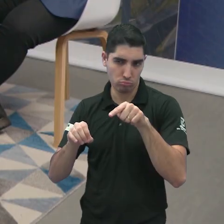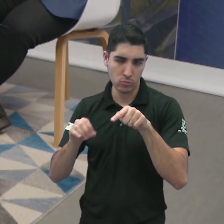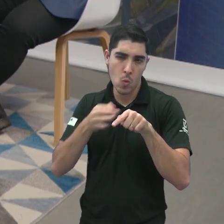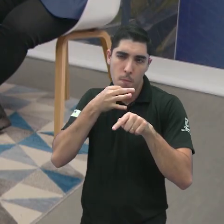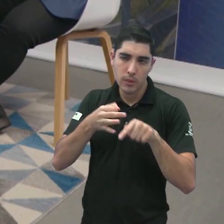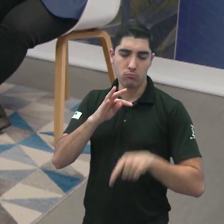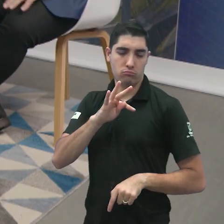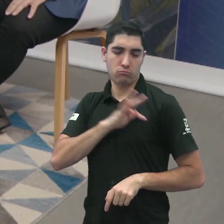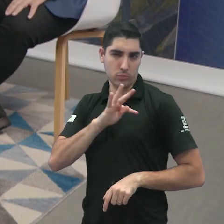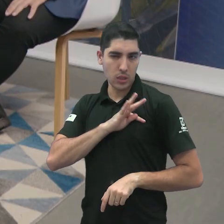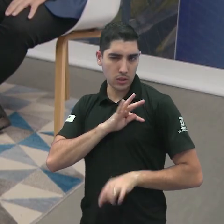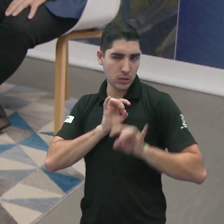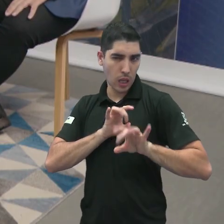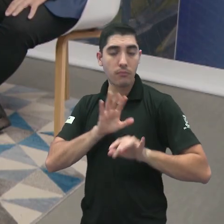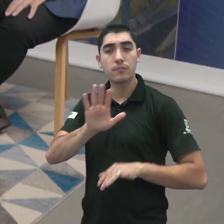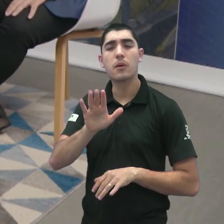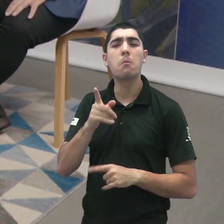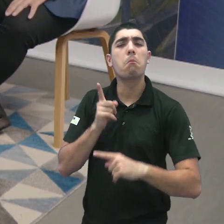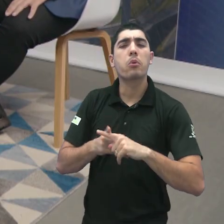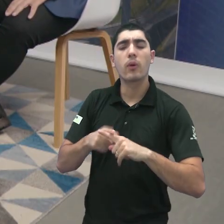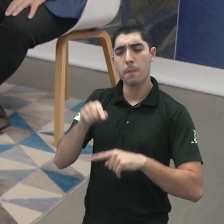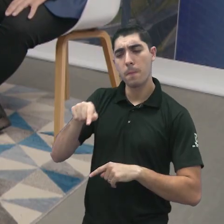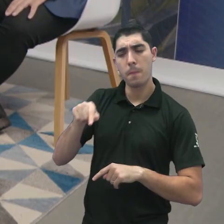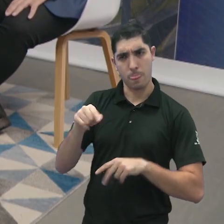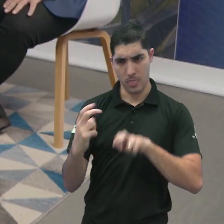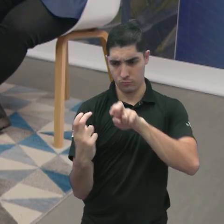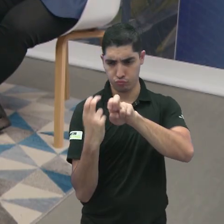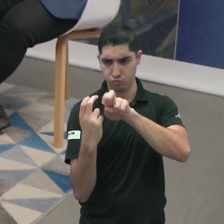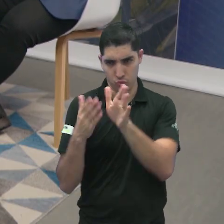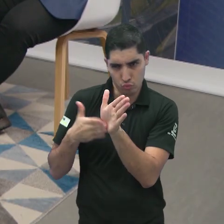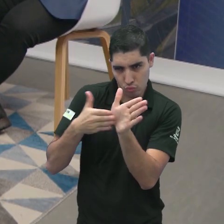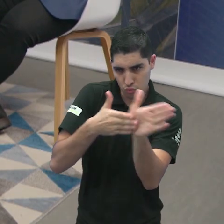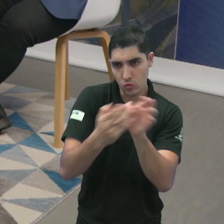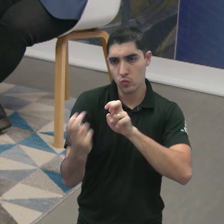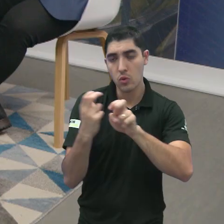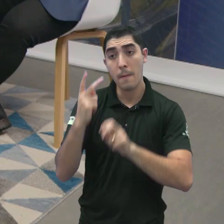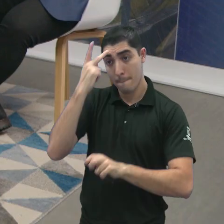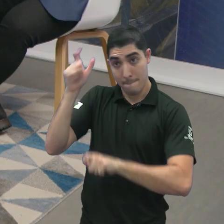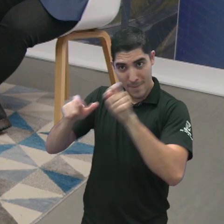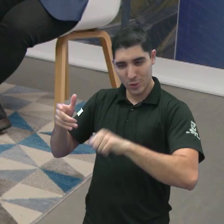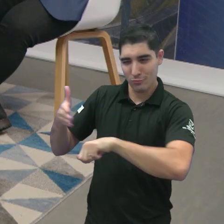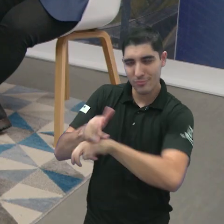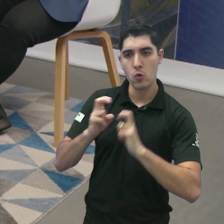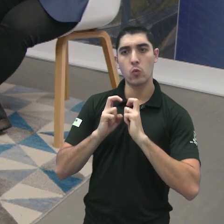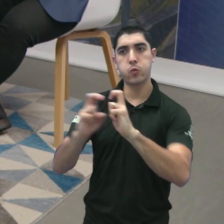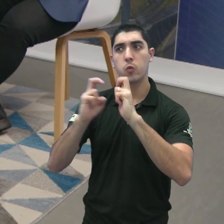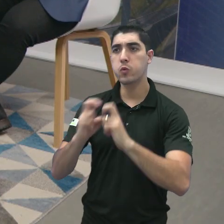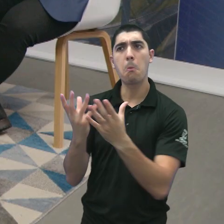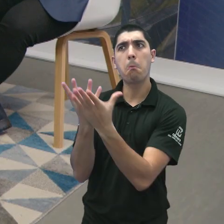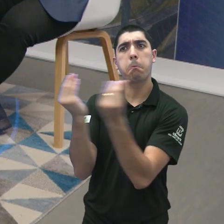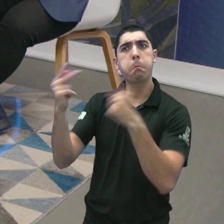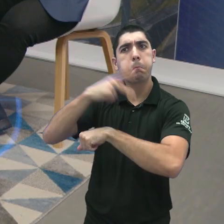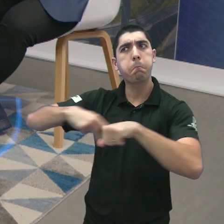Por que o transporte ferroviário, no seu ver, de passageiros é mais eficiente em muitos países